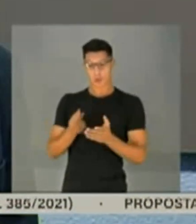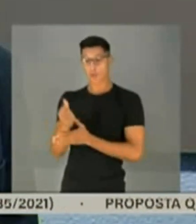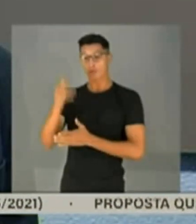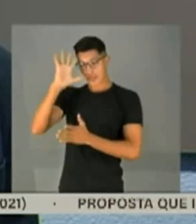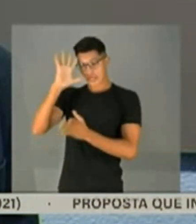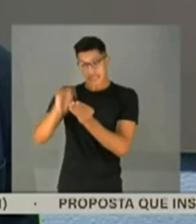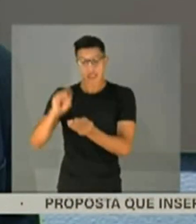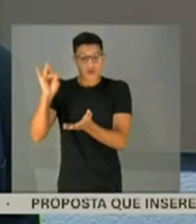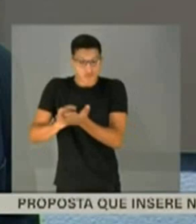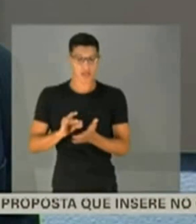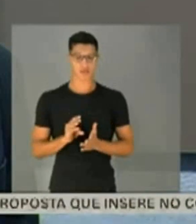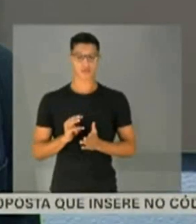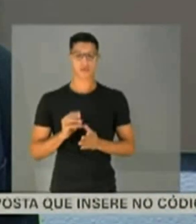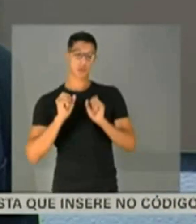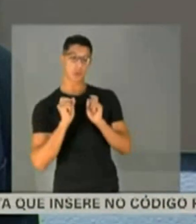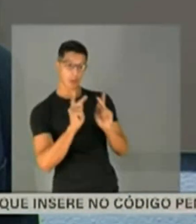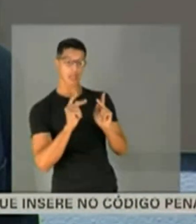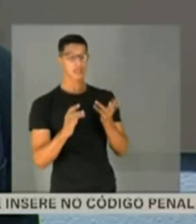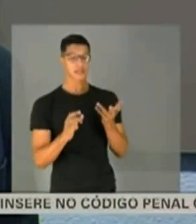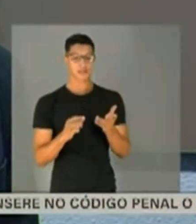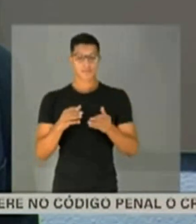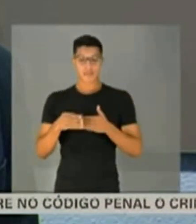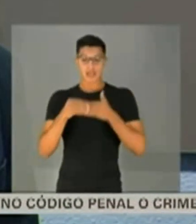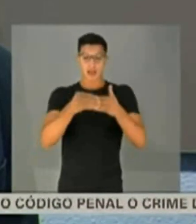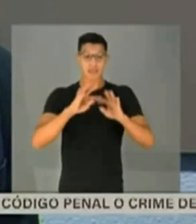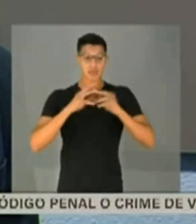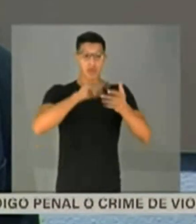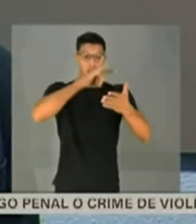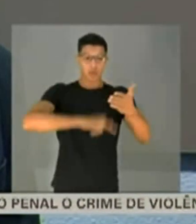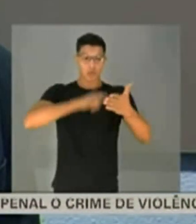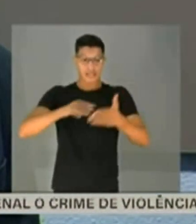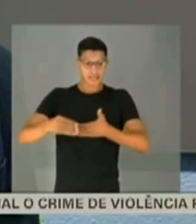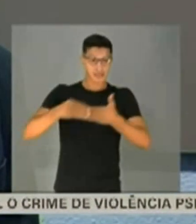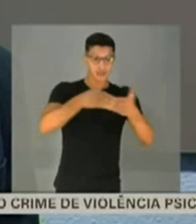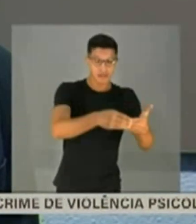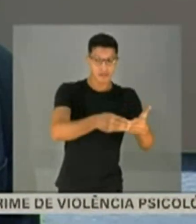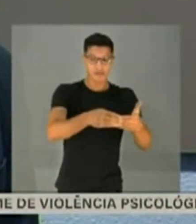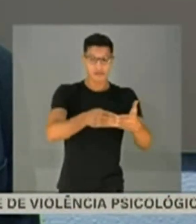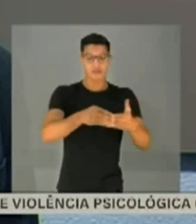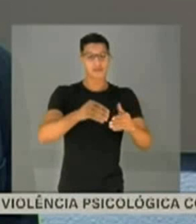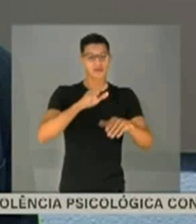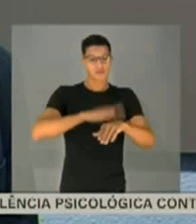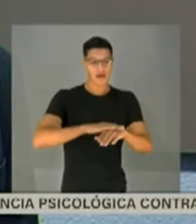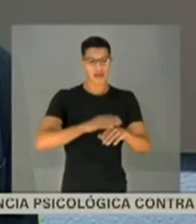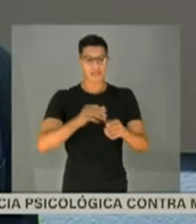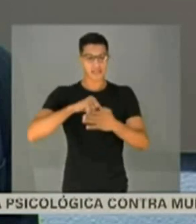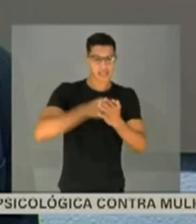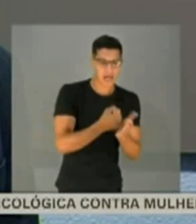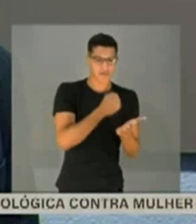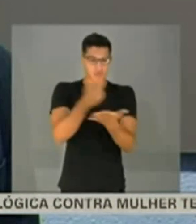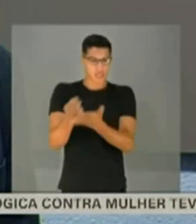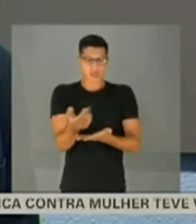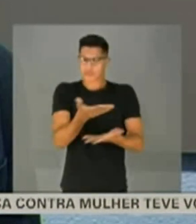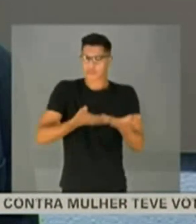é fato, ok? E aí caminha toda a documentação necessária, amarra, faz as travas, faz os contratos